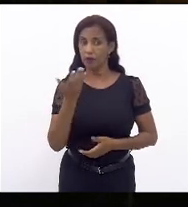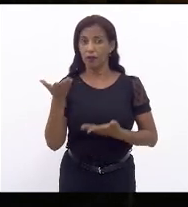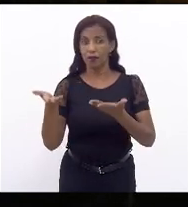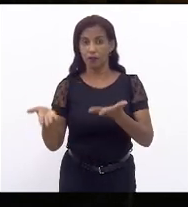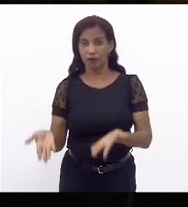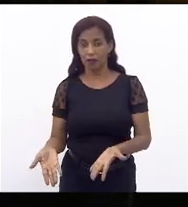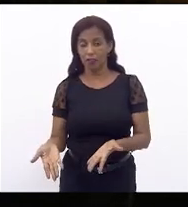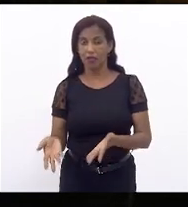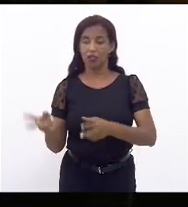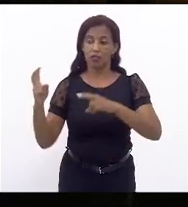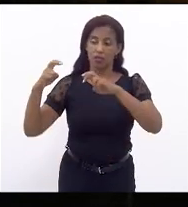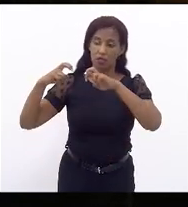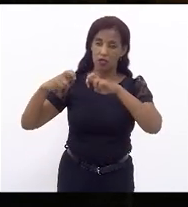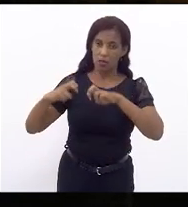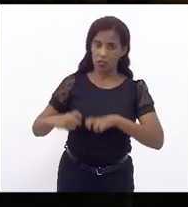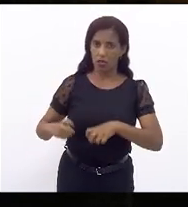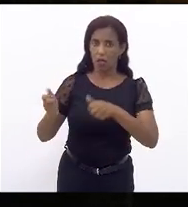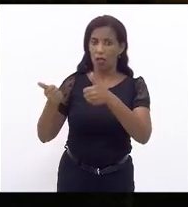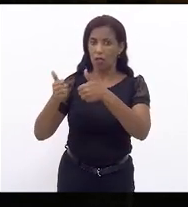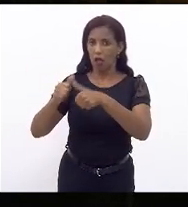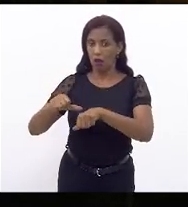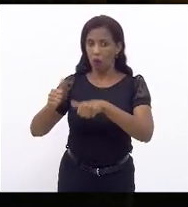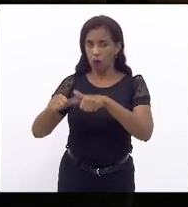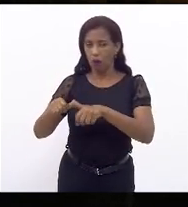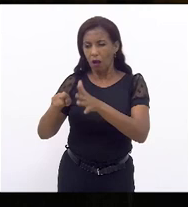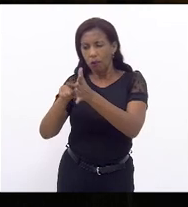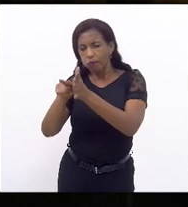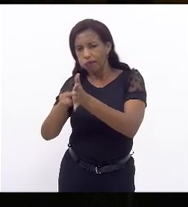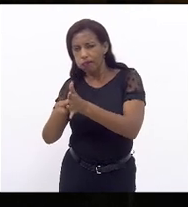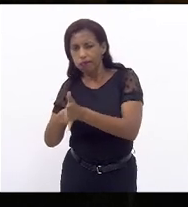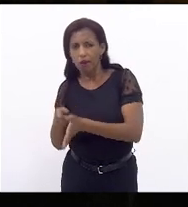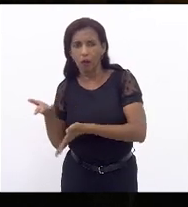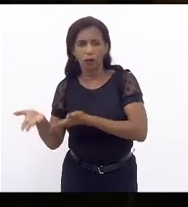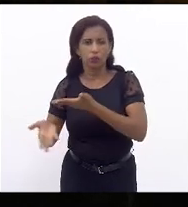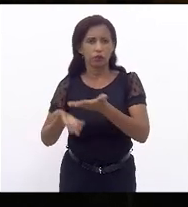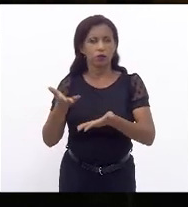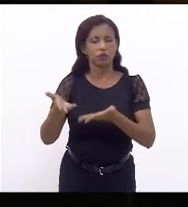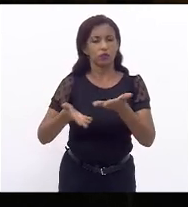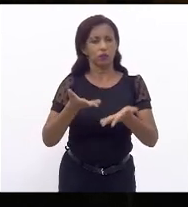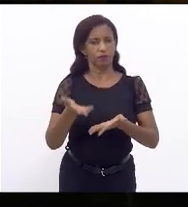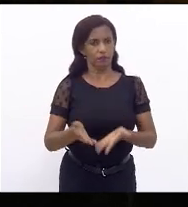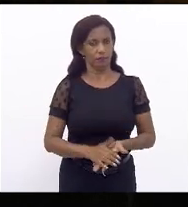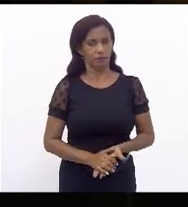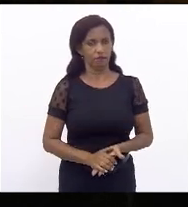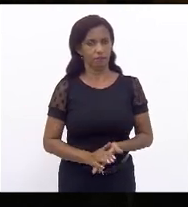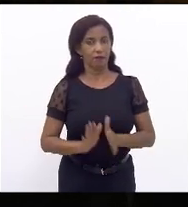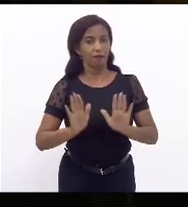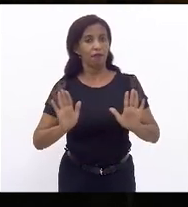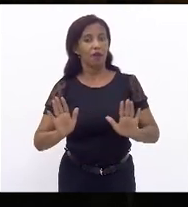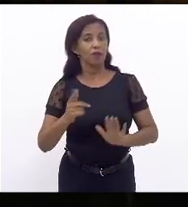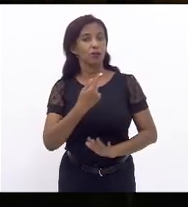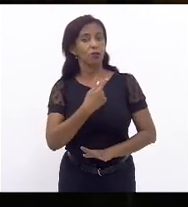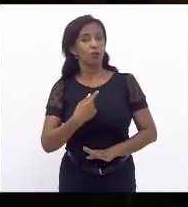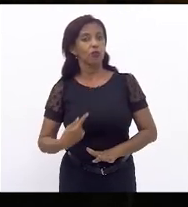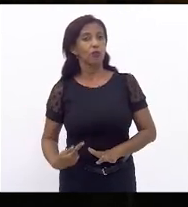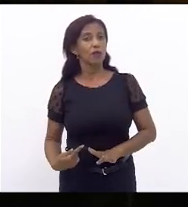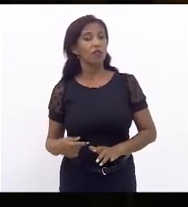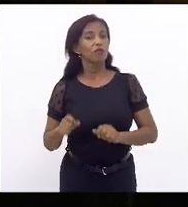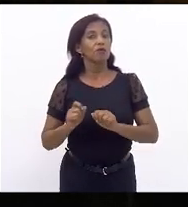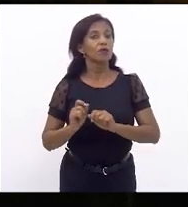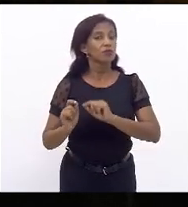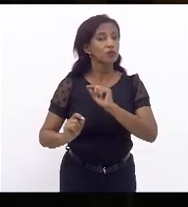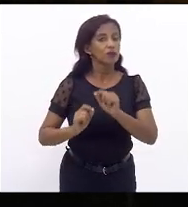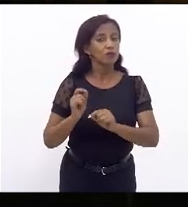ele sentar e analisar com todo cuidado esse projeto. Mas o que o governador Cláudio Castro